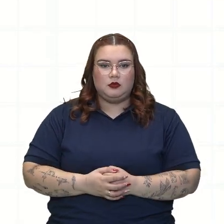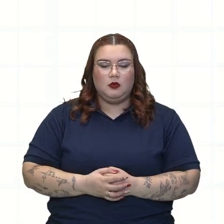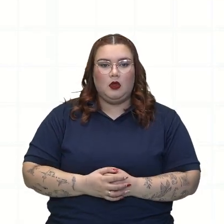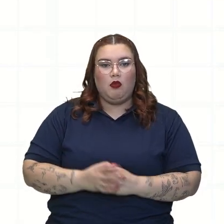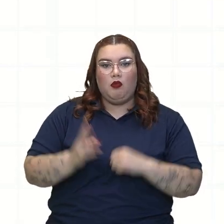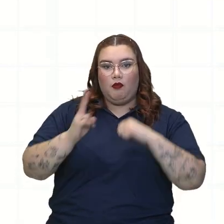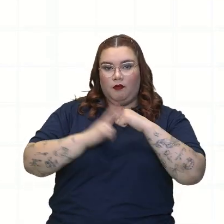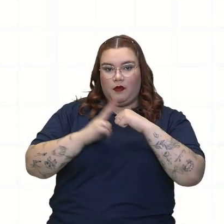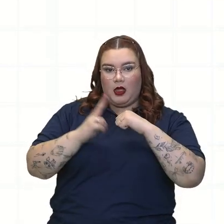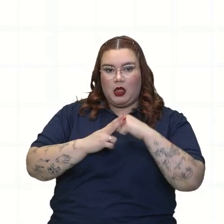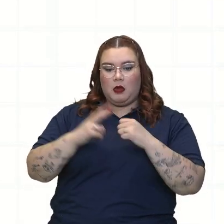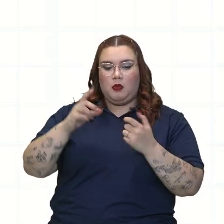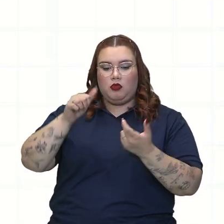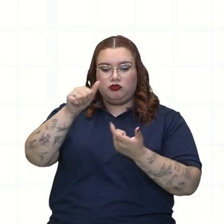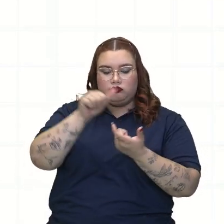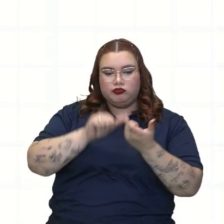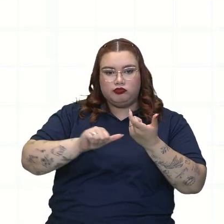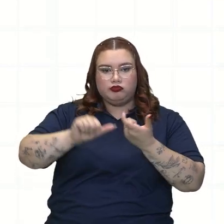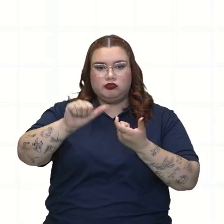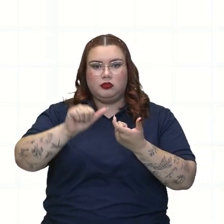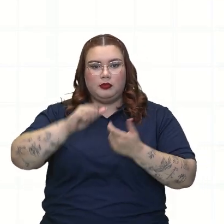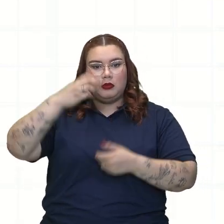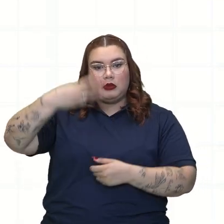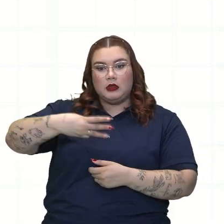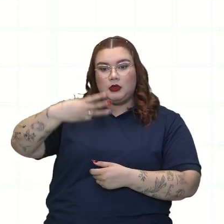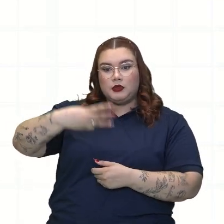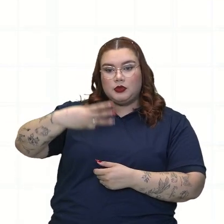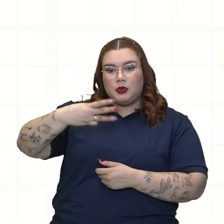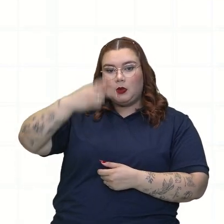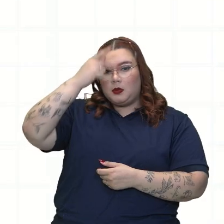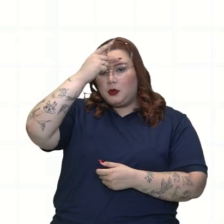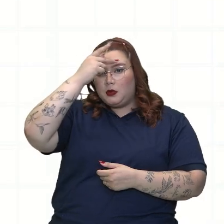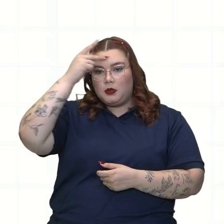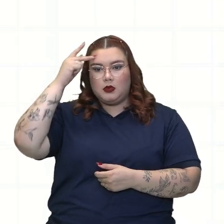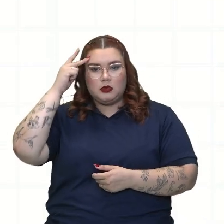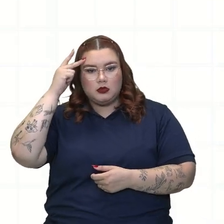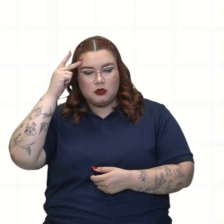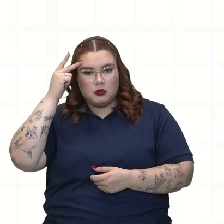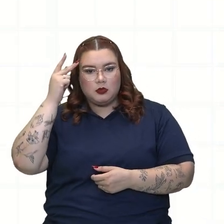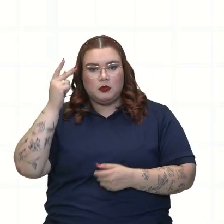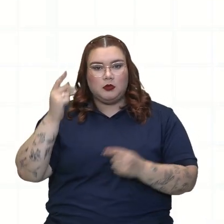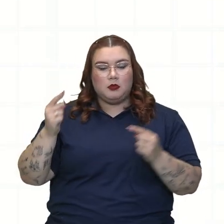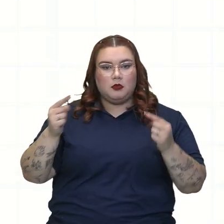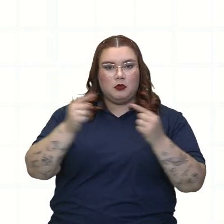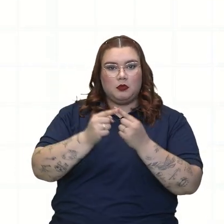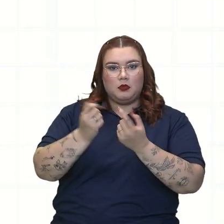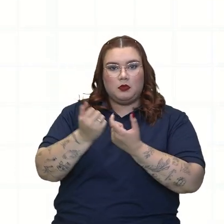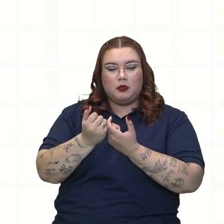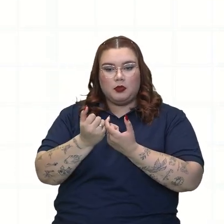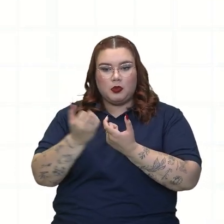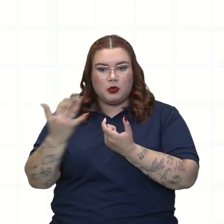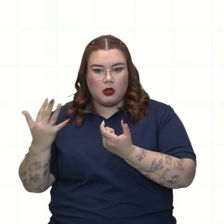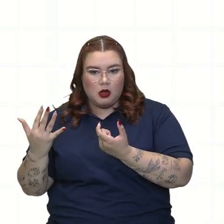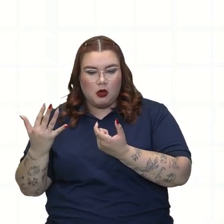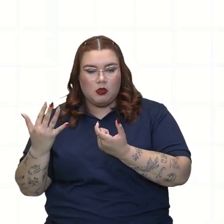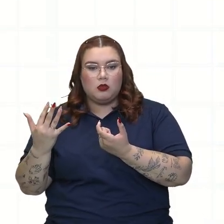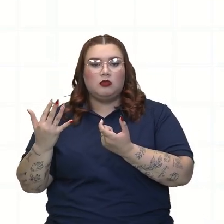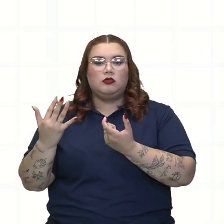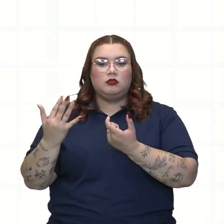verbo flexionado na terceira pessoa do plural, que é o caso